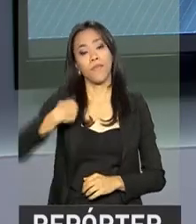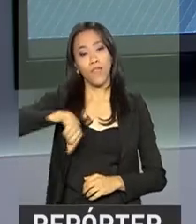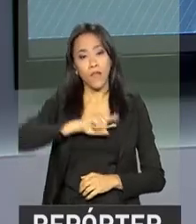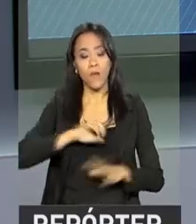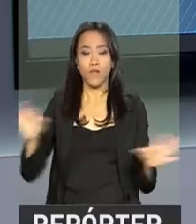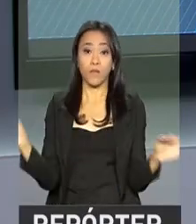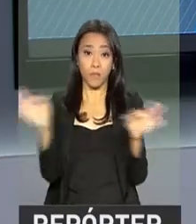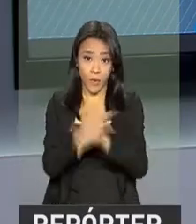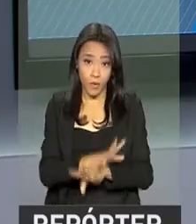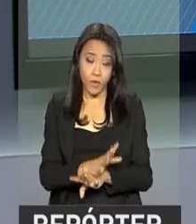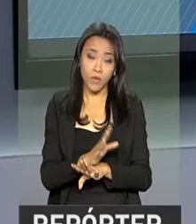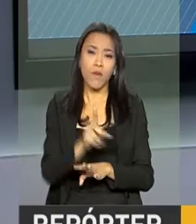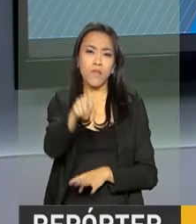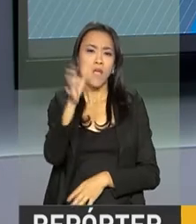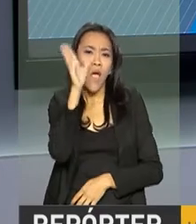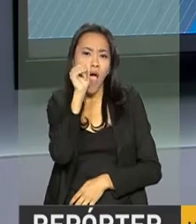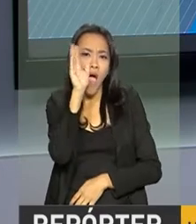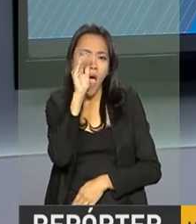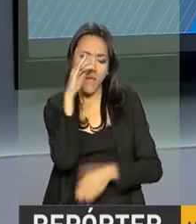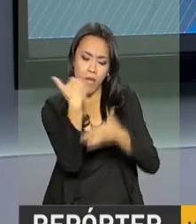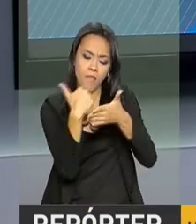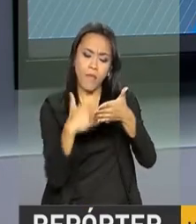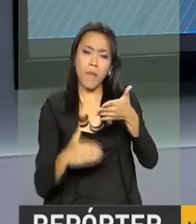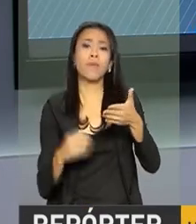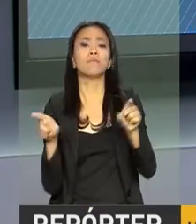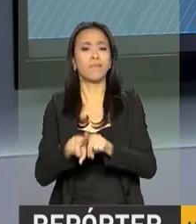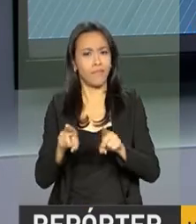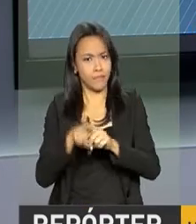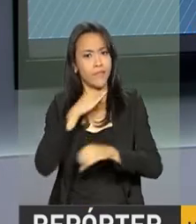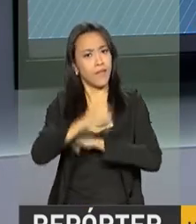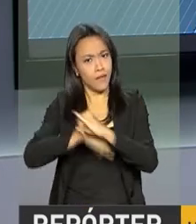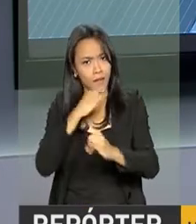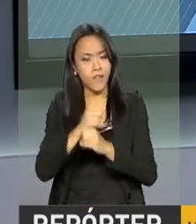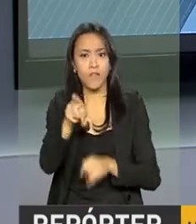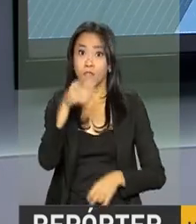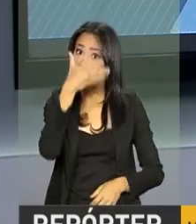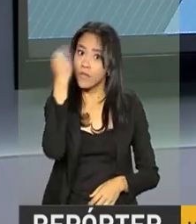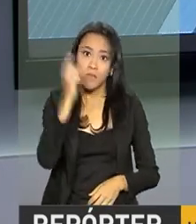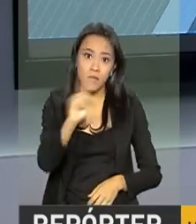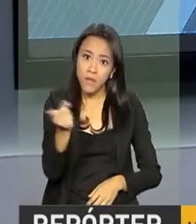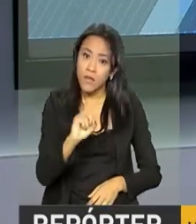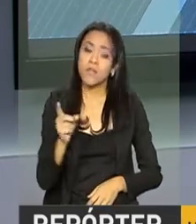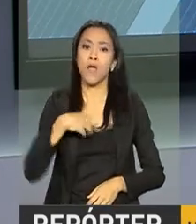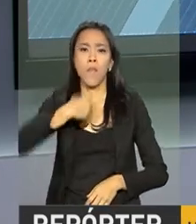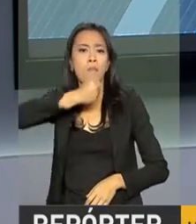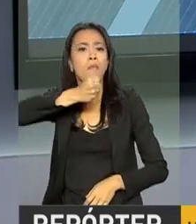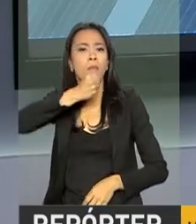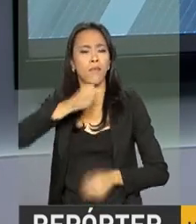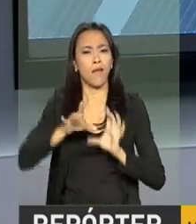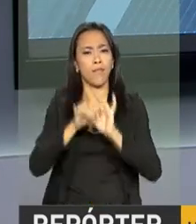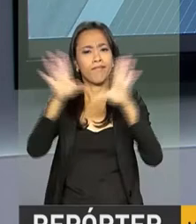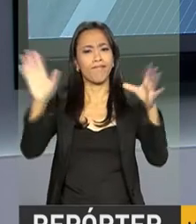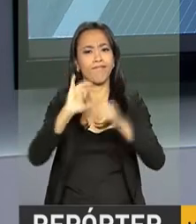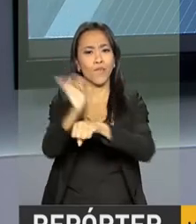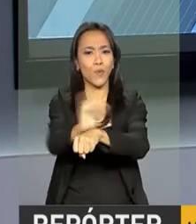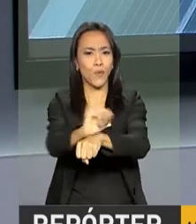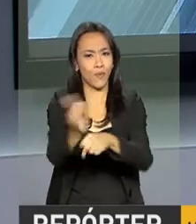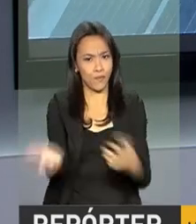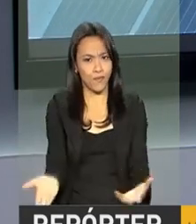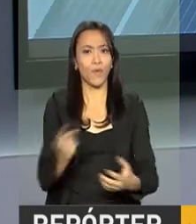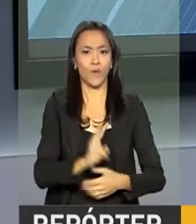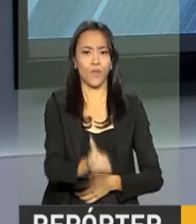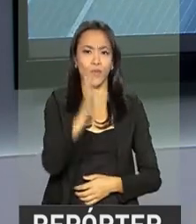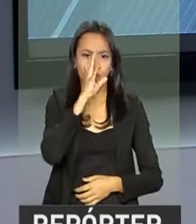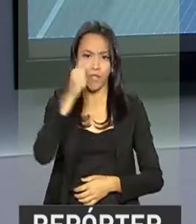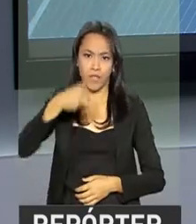ficamos por aqui acompanha a nossa programação também na internet e não se esqueça que as nossas reportagens estão disponíveis no youtube